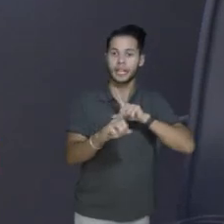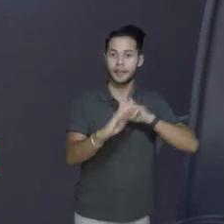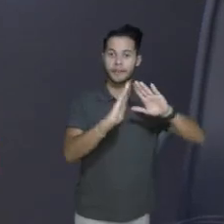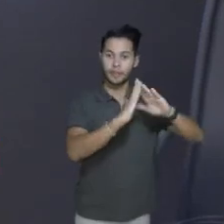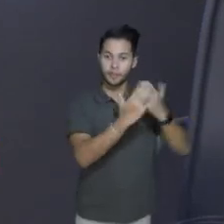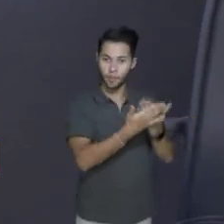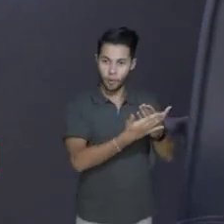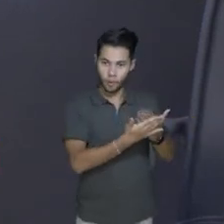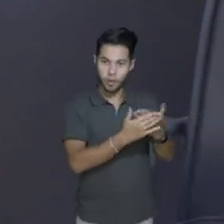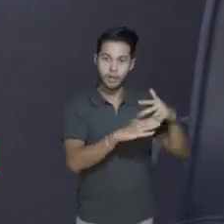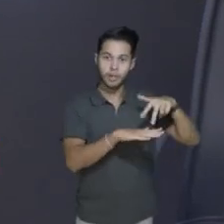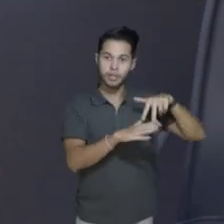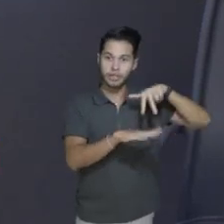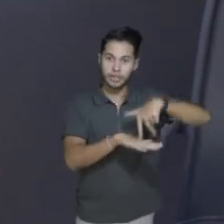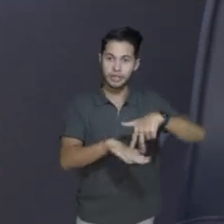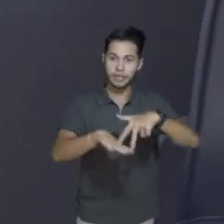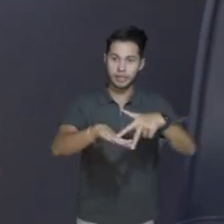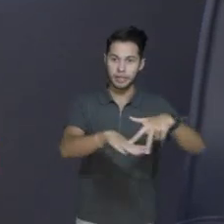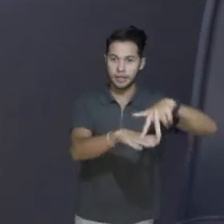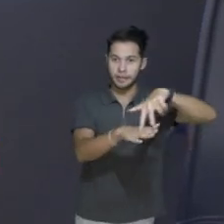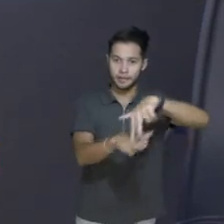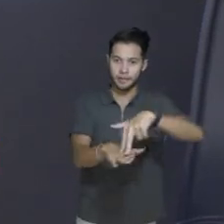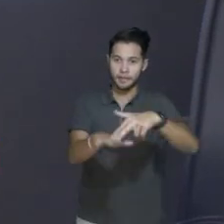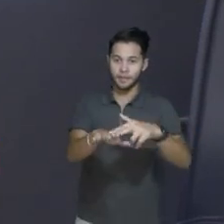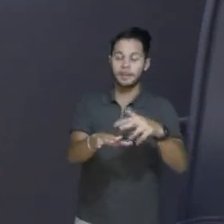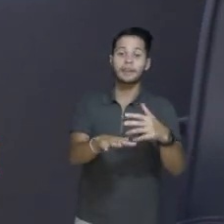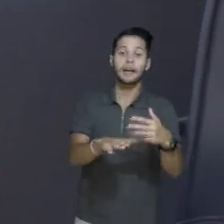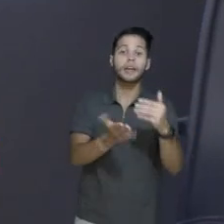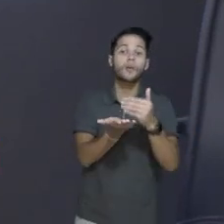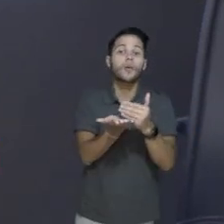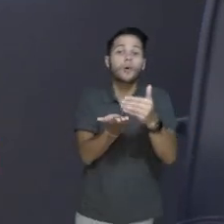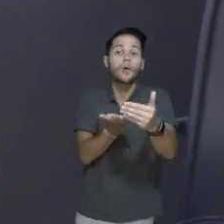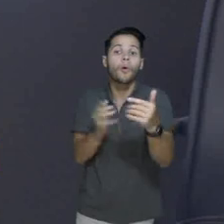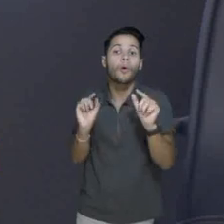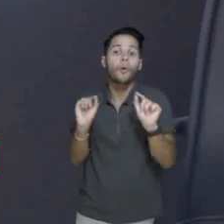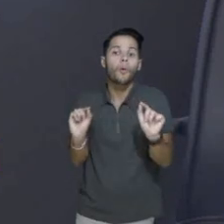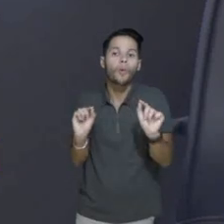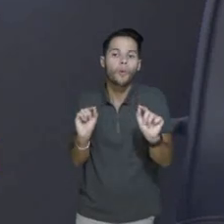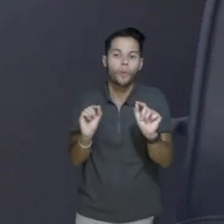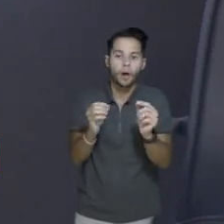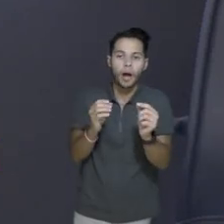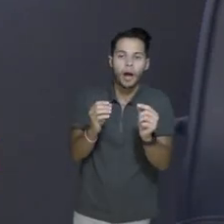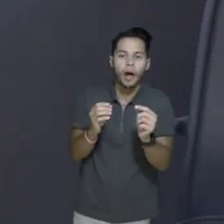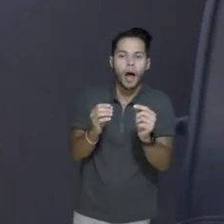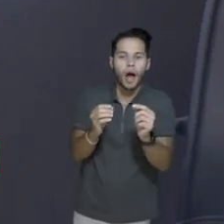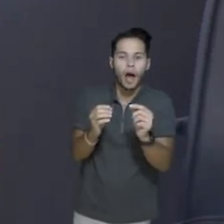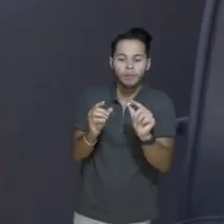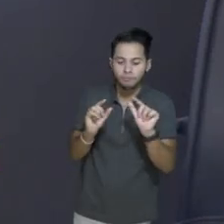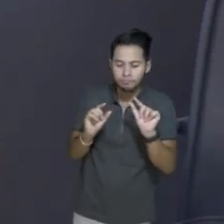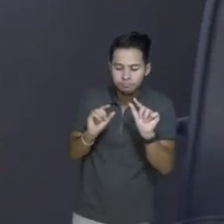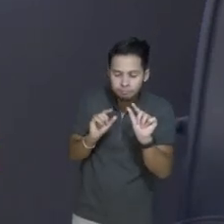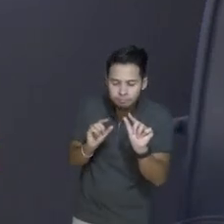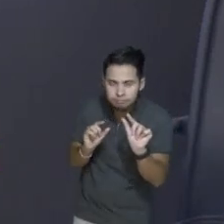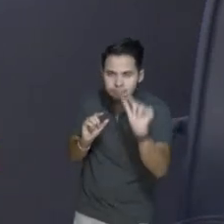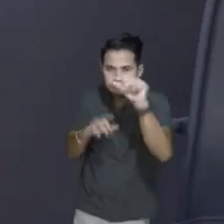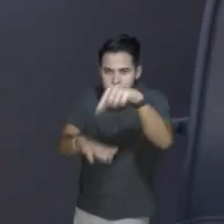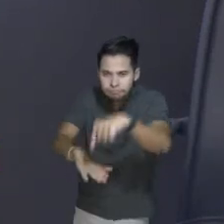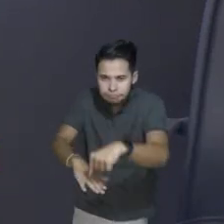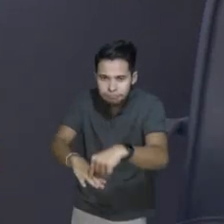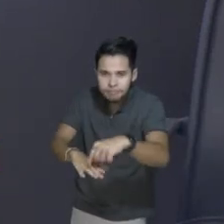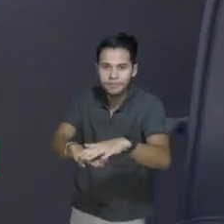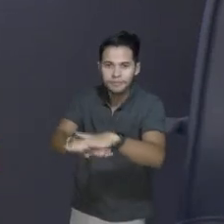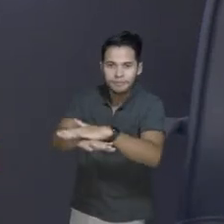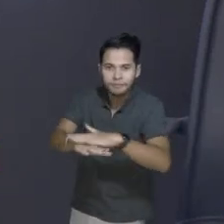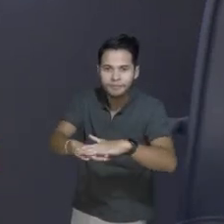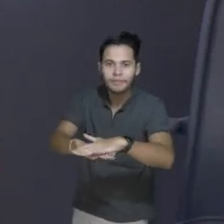municipais e ali foi começado começou-se a a plantar uma semente de benfeitoria